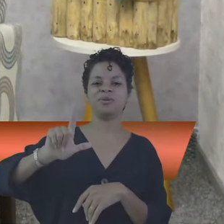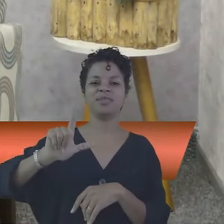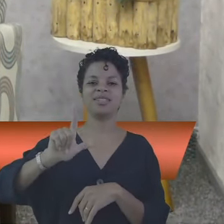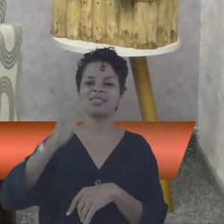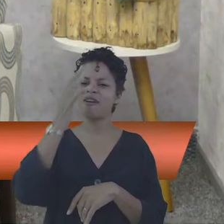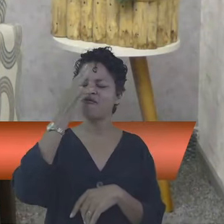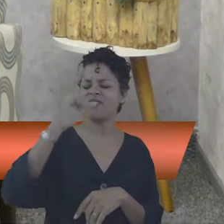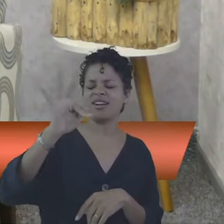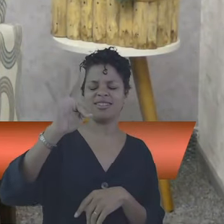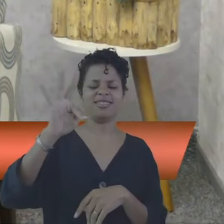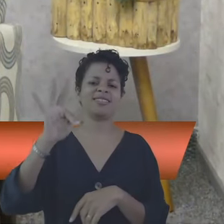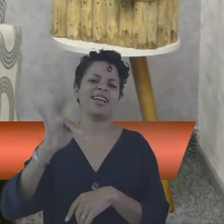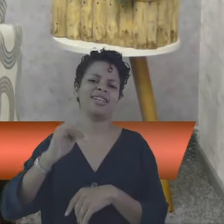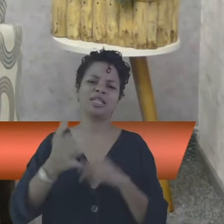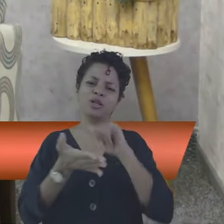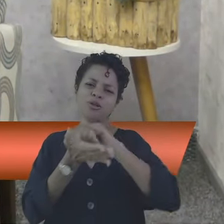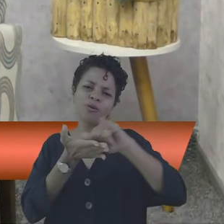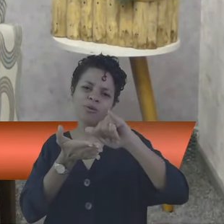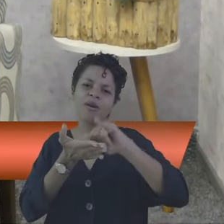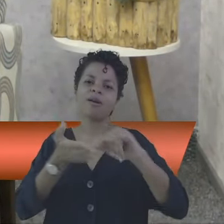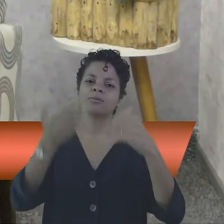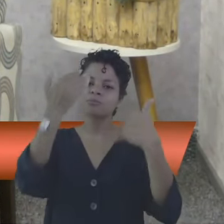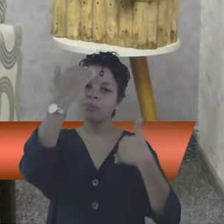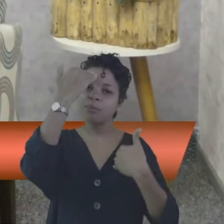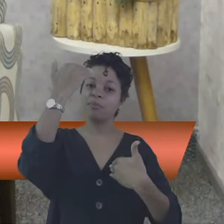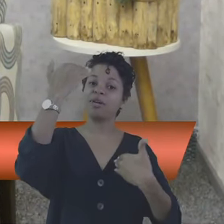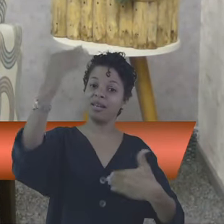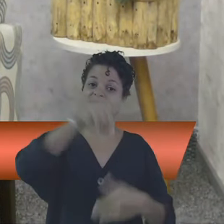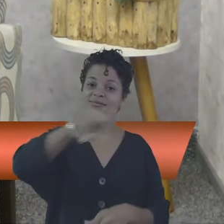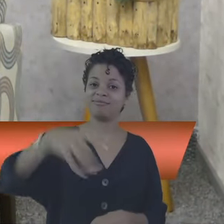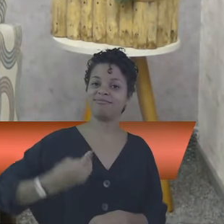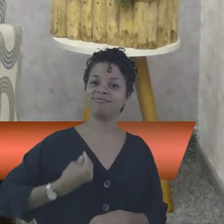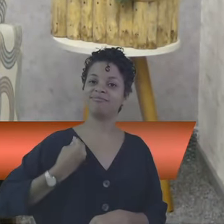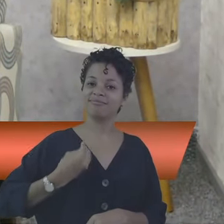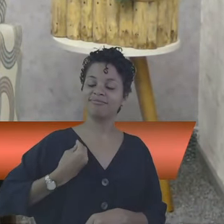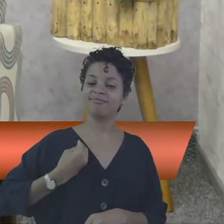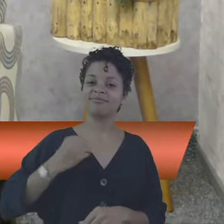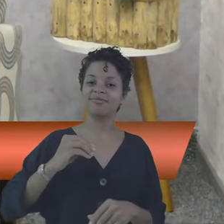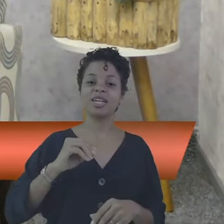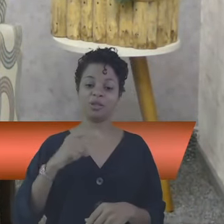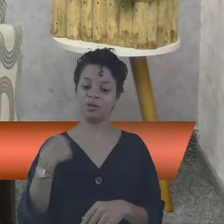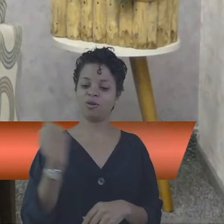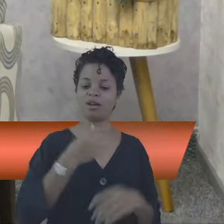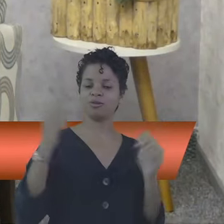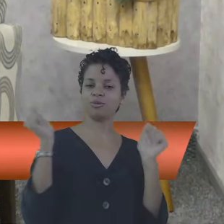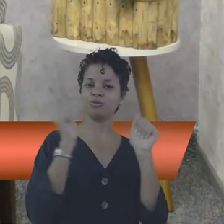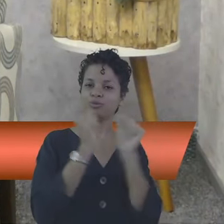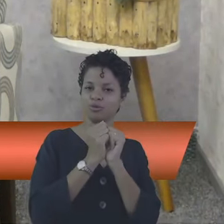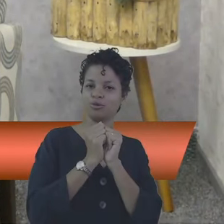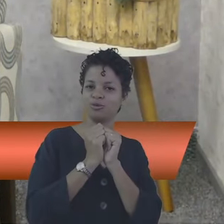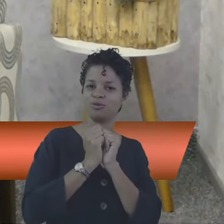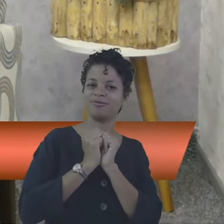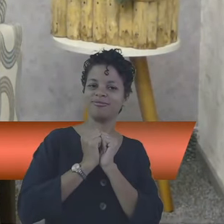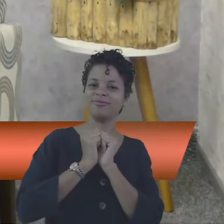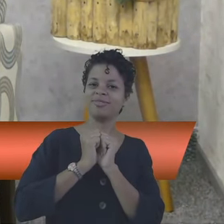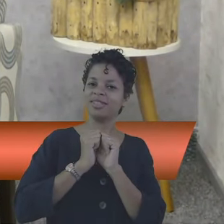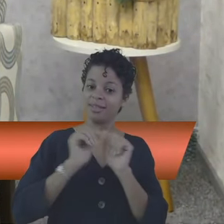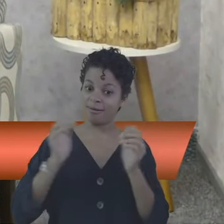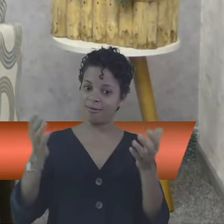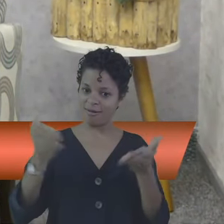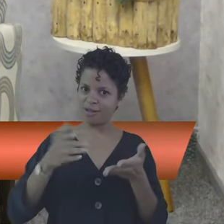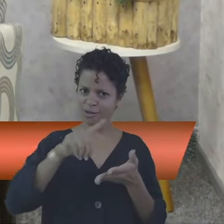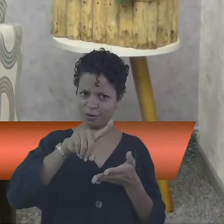por sua presença, pelo poder do Espírito Santo. Nós estamos todos reunidos na presença de Deus, não é? Já mandou aí, já